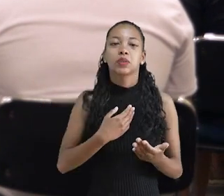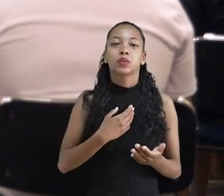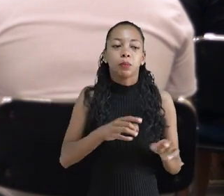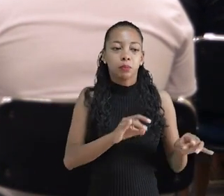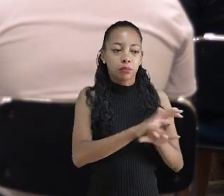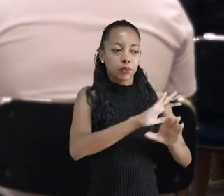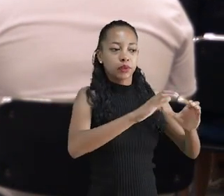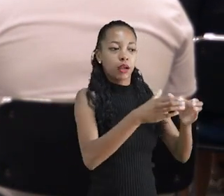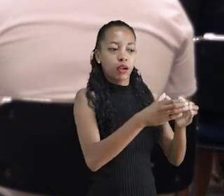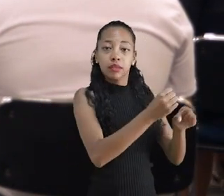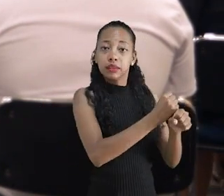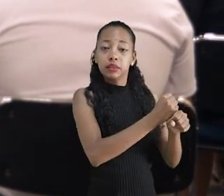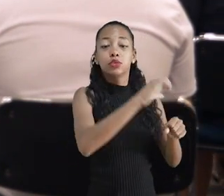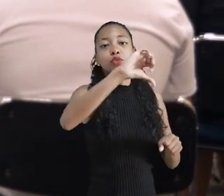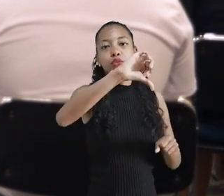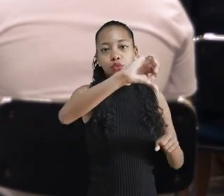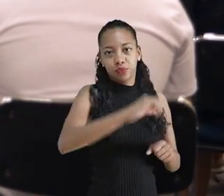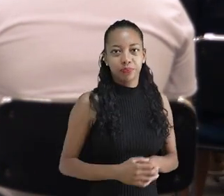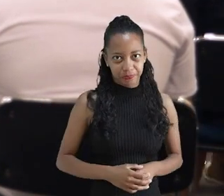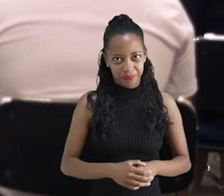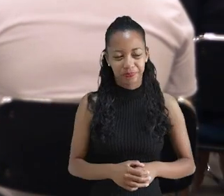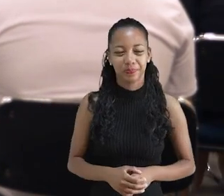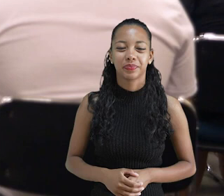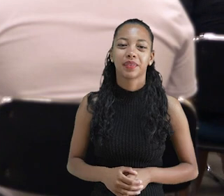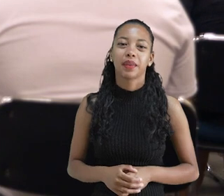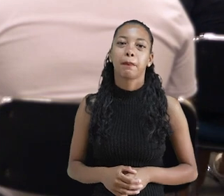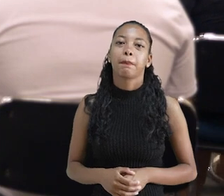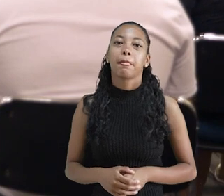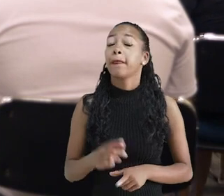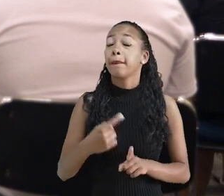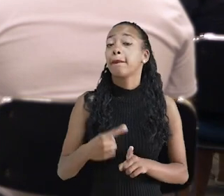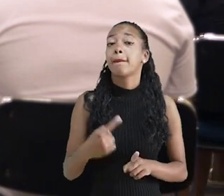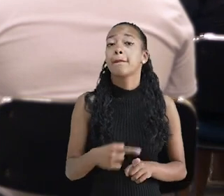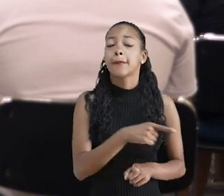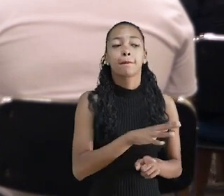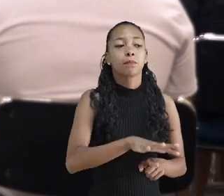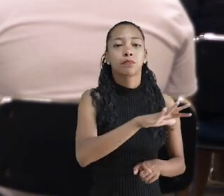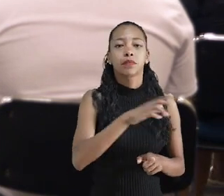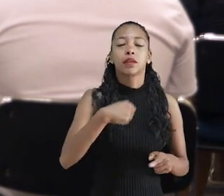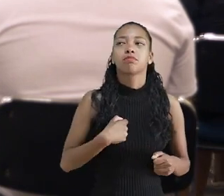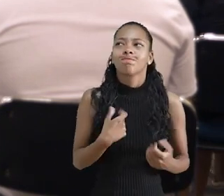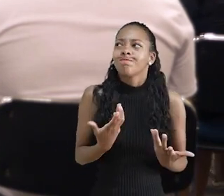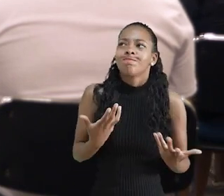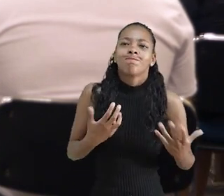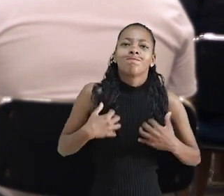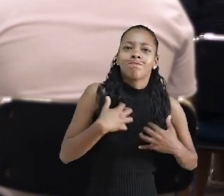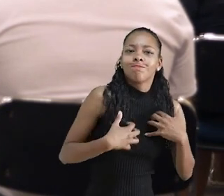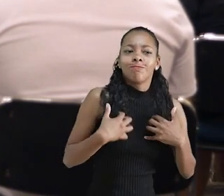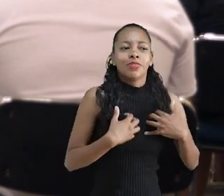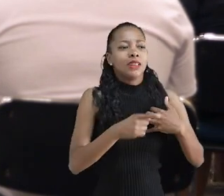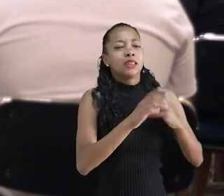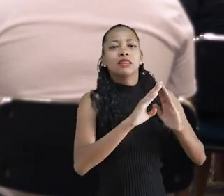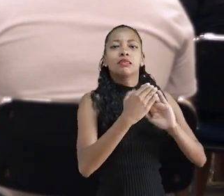março e nesse período nós a inquietação que nos fez formar um coletivo foi porque a terra firme